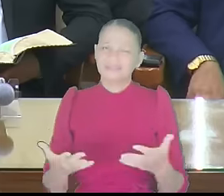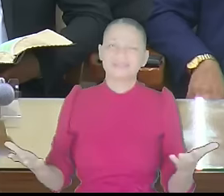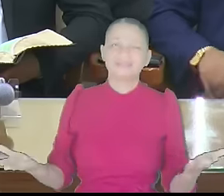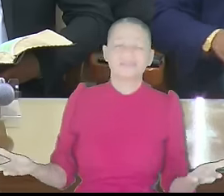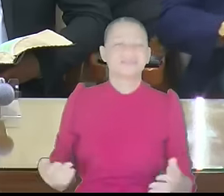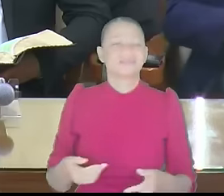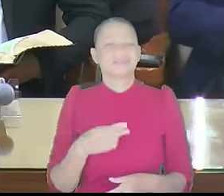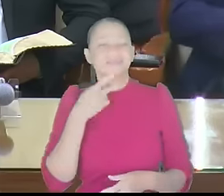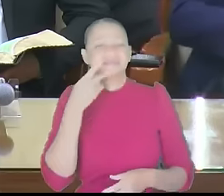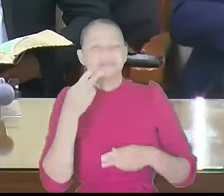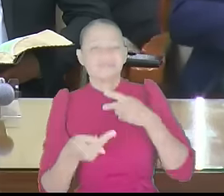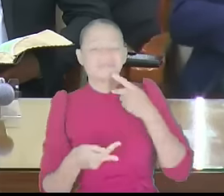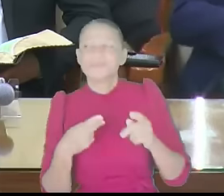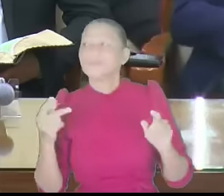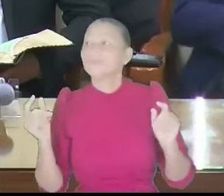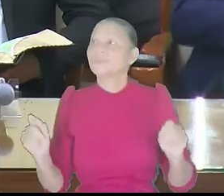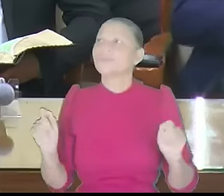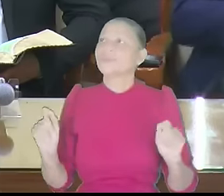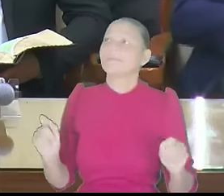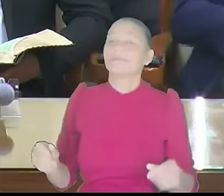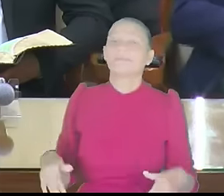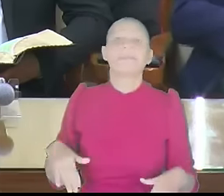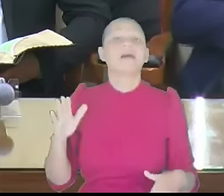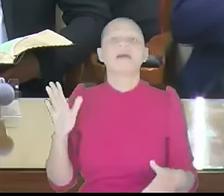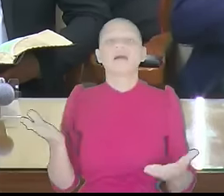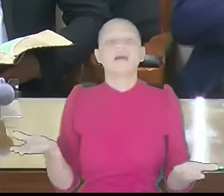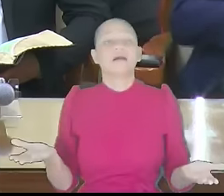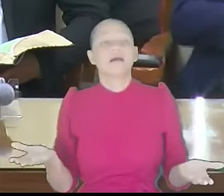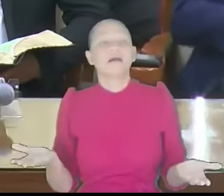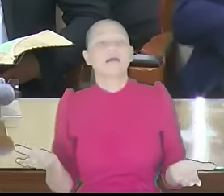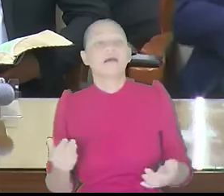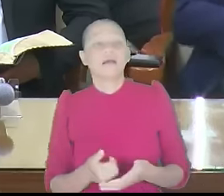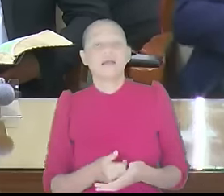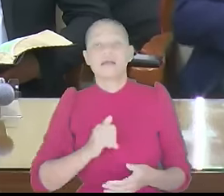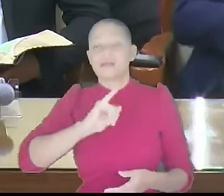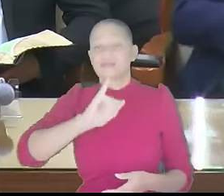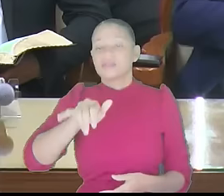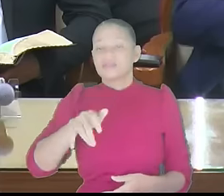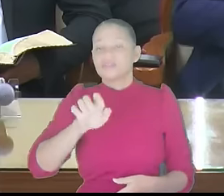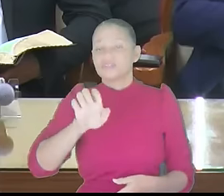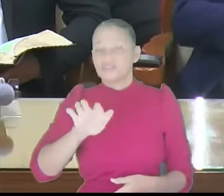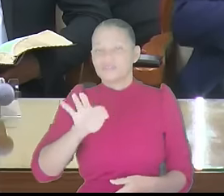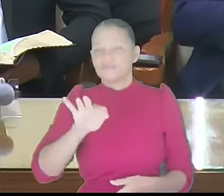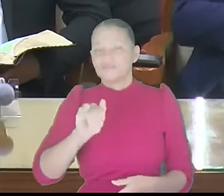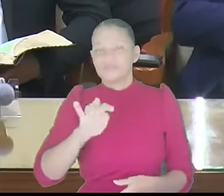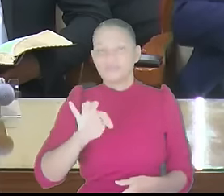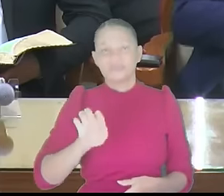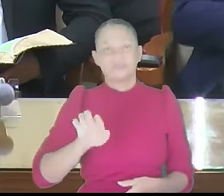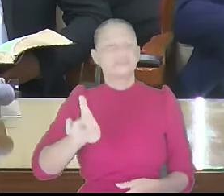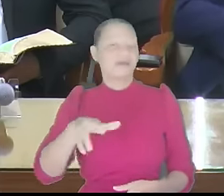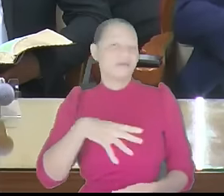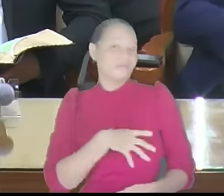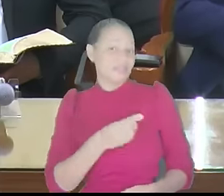sobre... O que mais, meu Deus? Jefté, a filha de Jefté, glória a Deus.